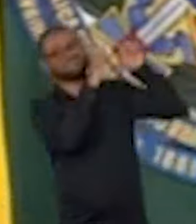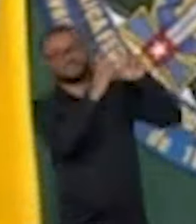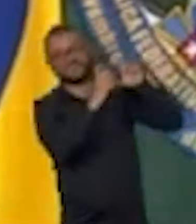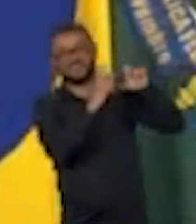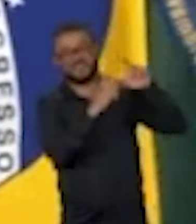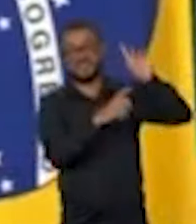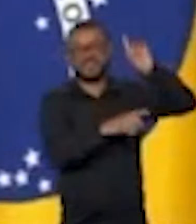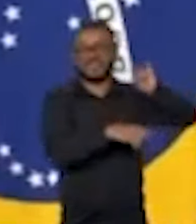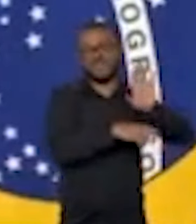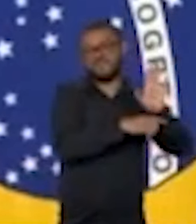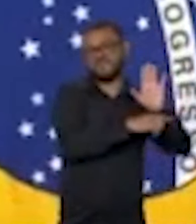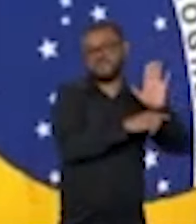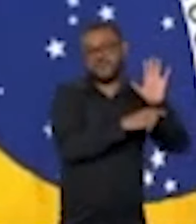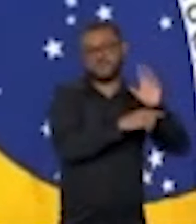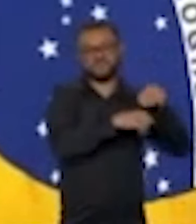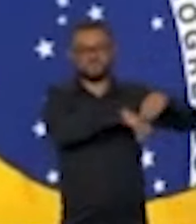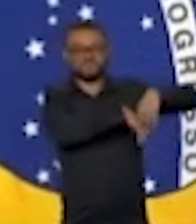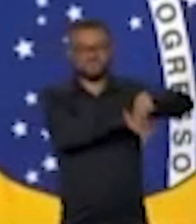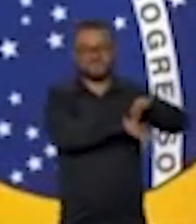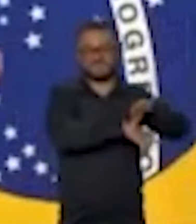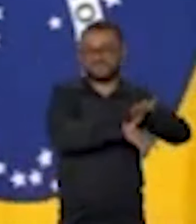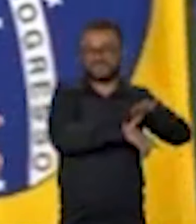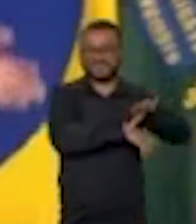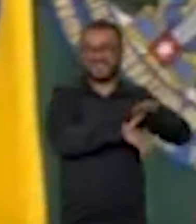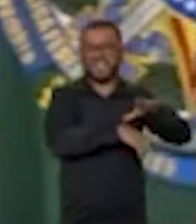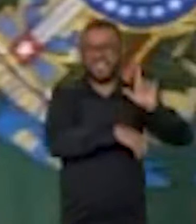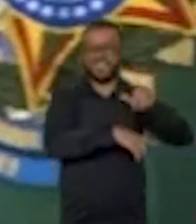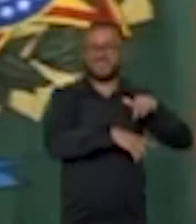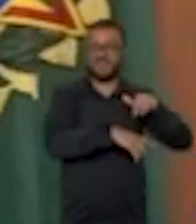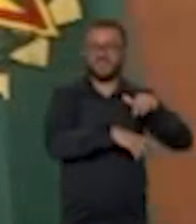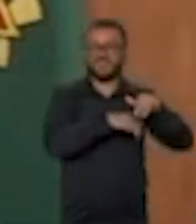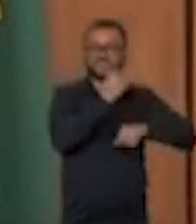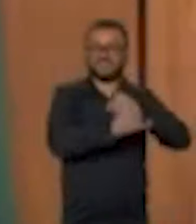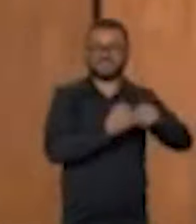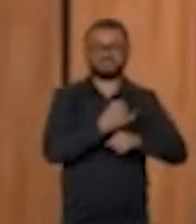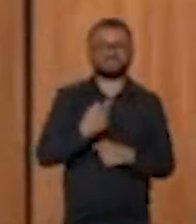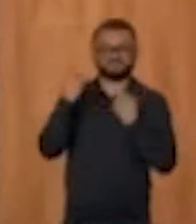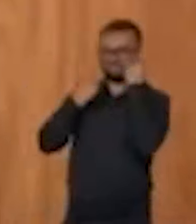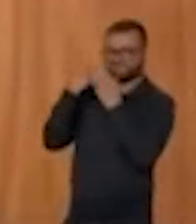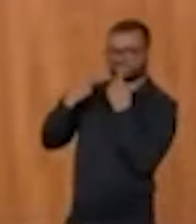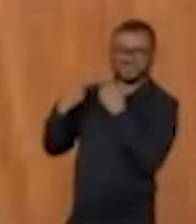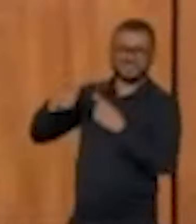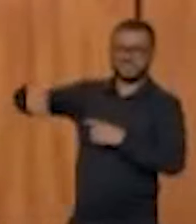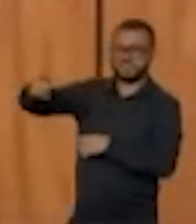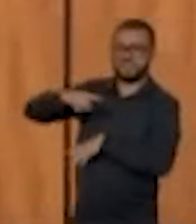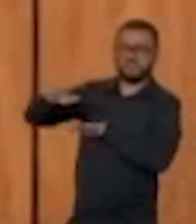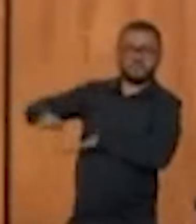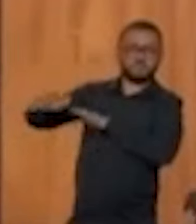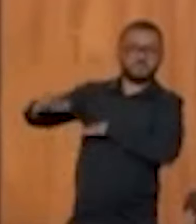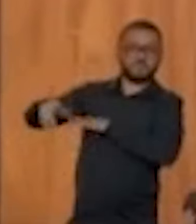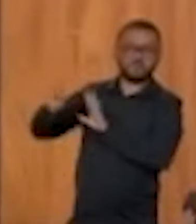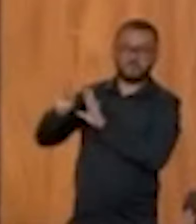filme e publicar na internet, sabe? Por isso que eu não vi. Então não me preocupa os atos, sabe,